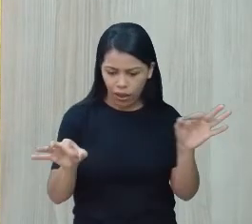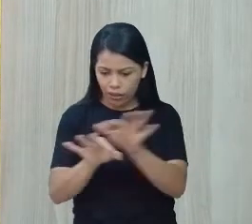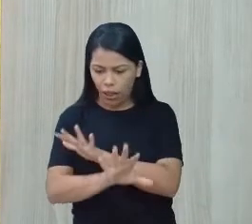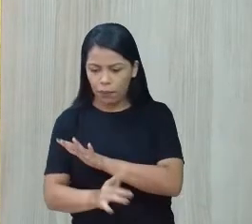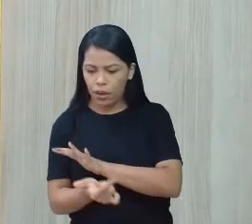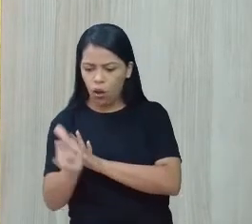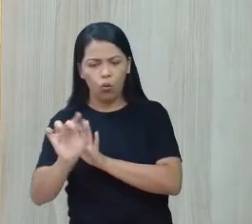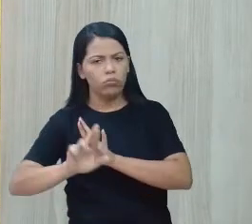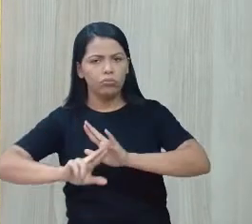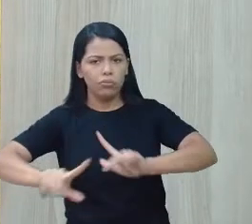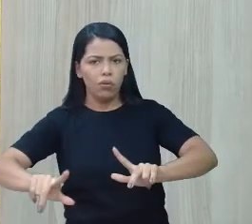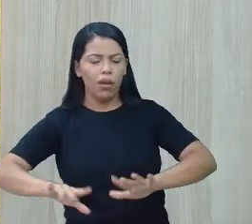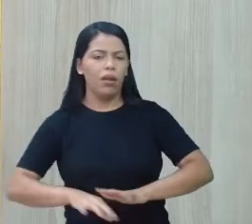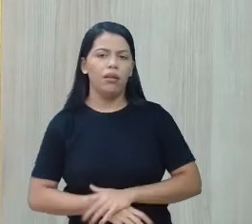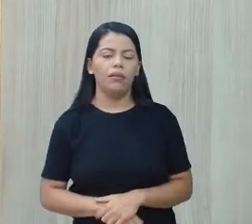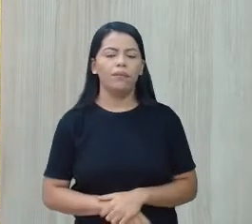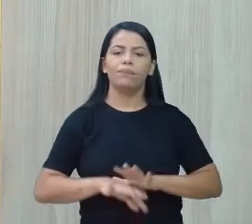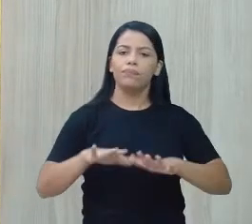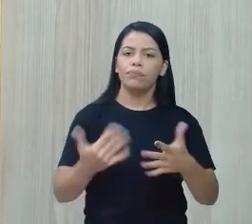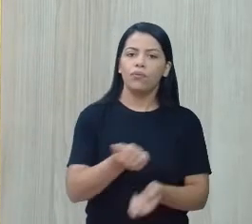Quando o aluno colocou aqui, ó,